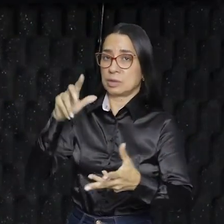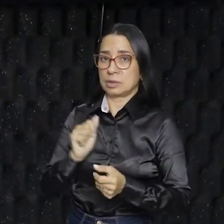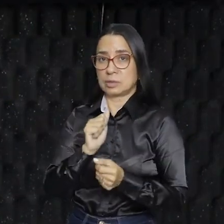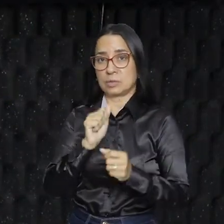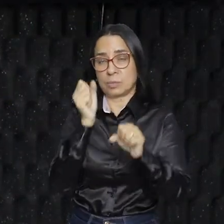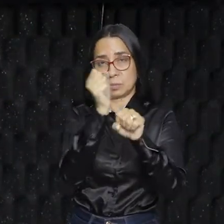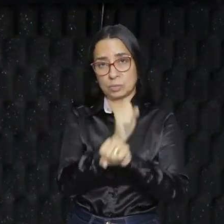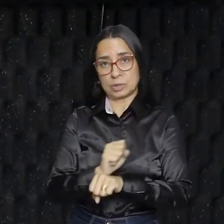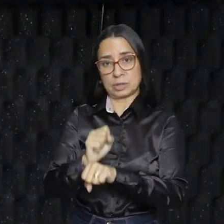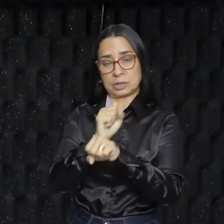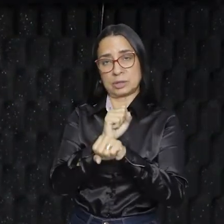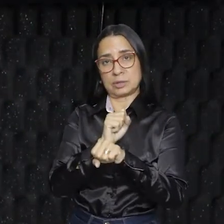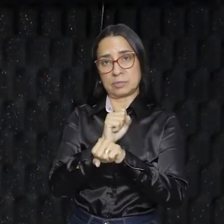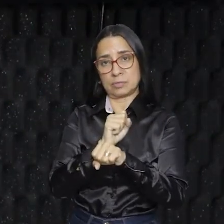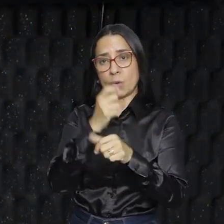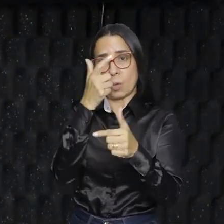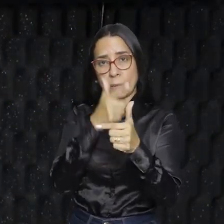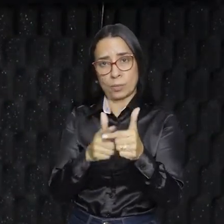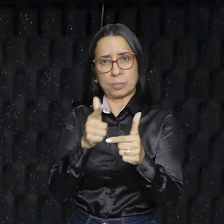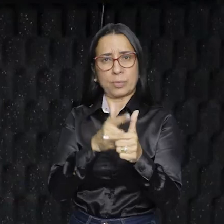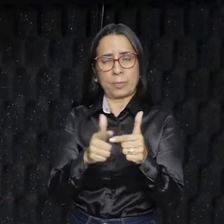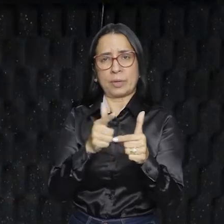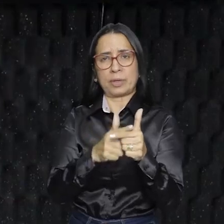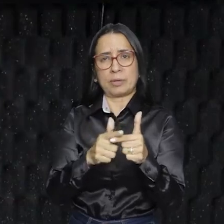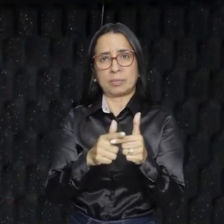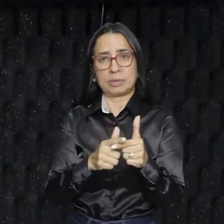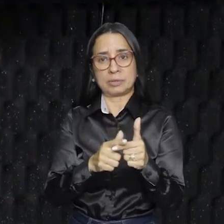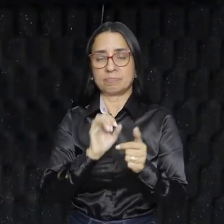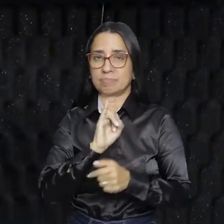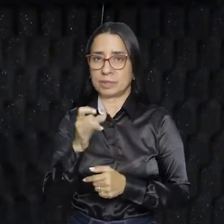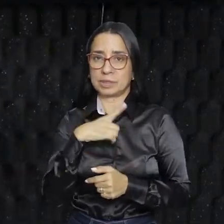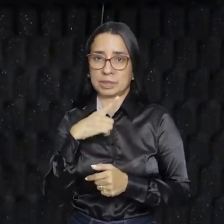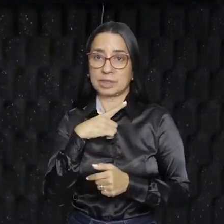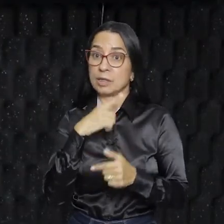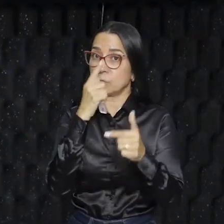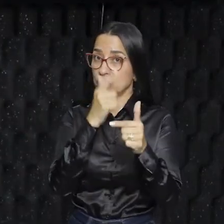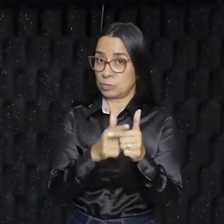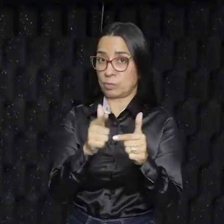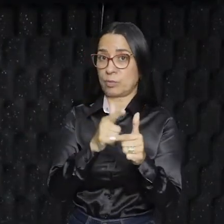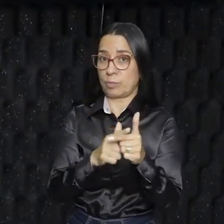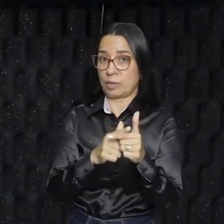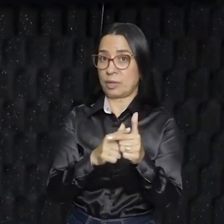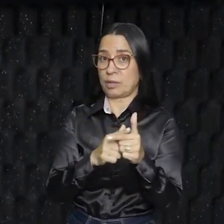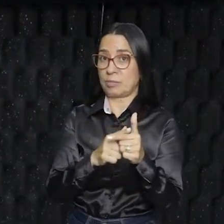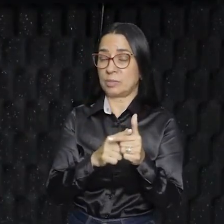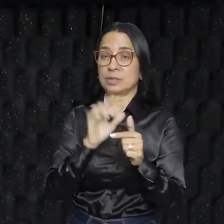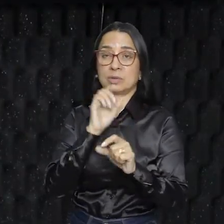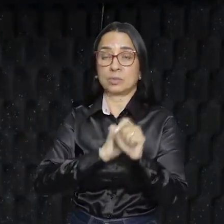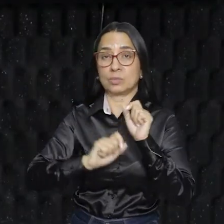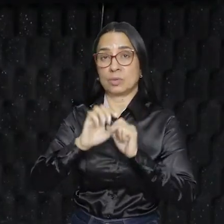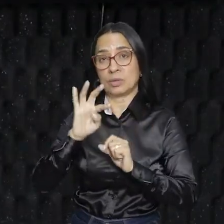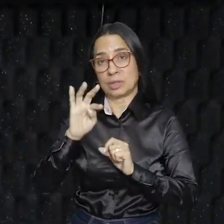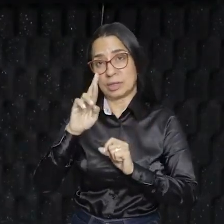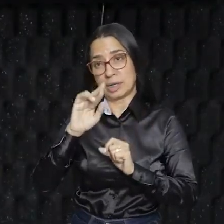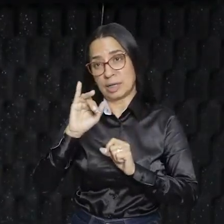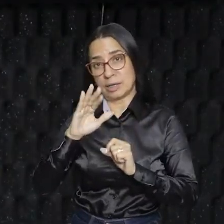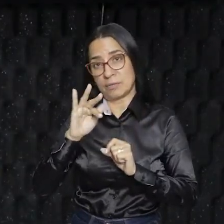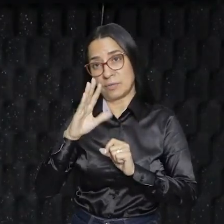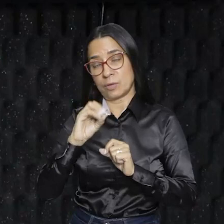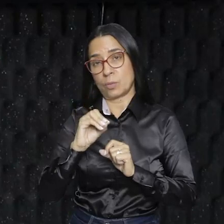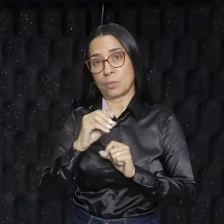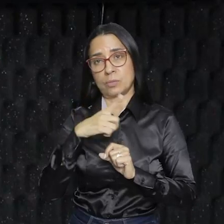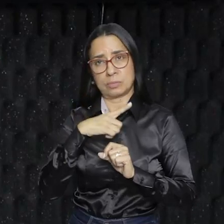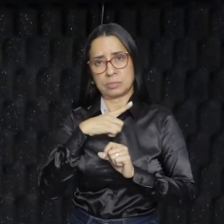transatlântico e as mazelas. Então, se nós temos as mazelas do tráfico, se nós temos a presença,